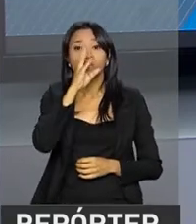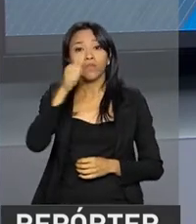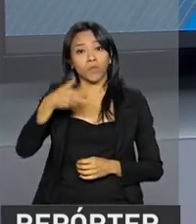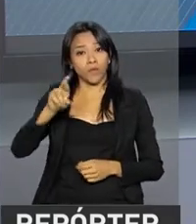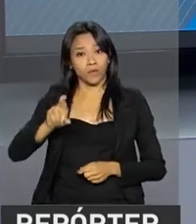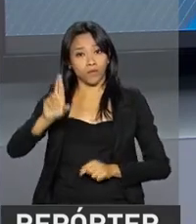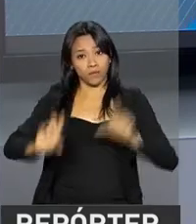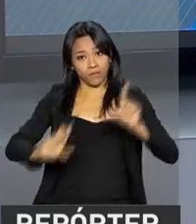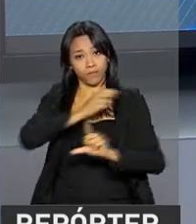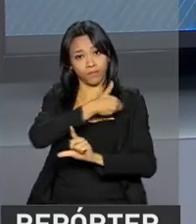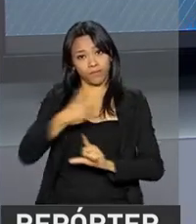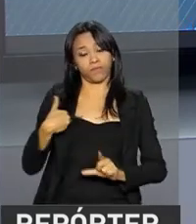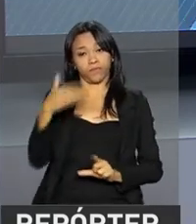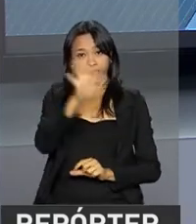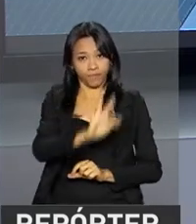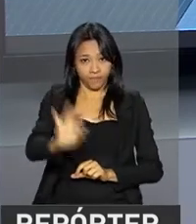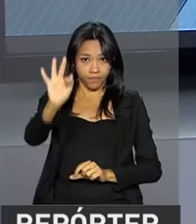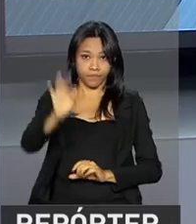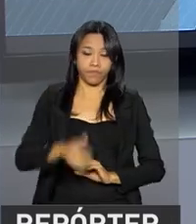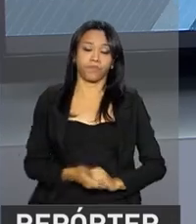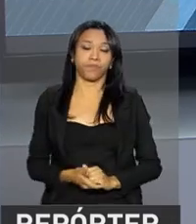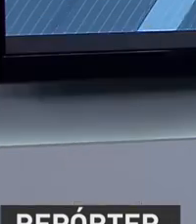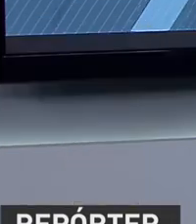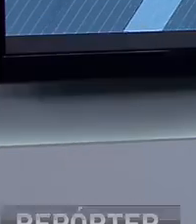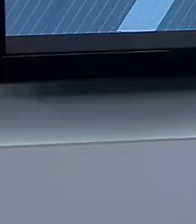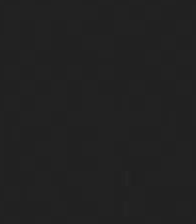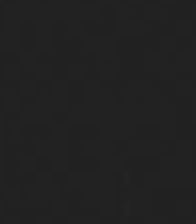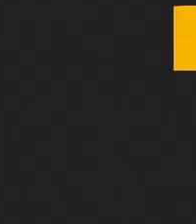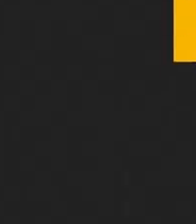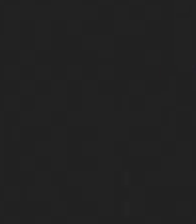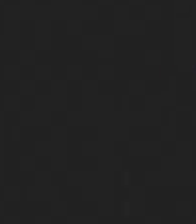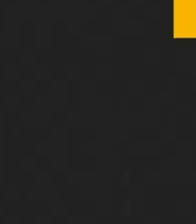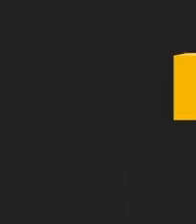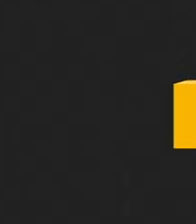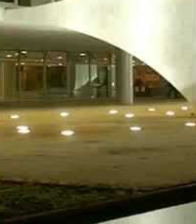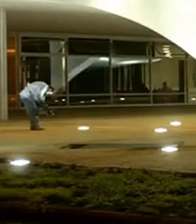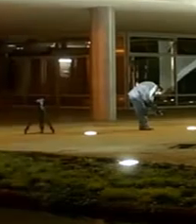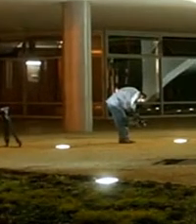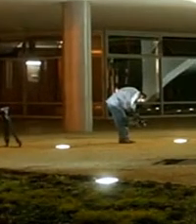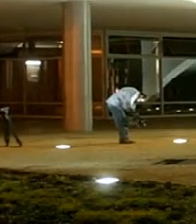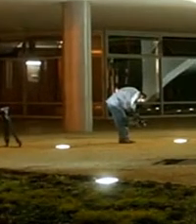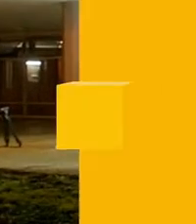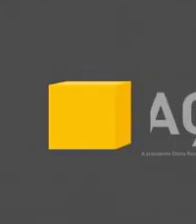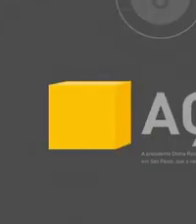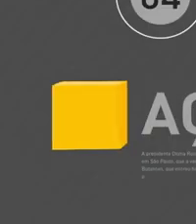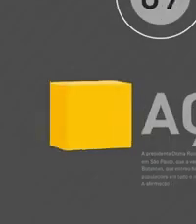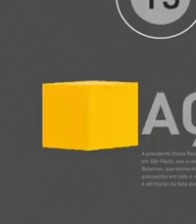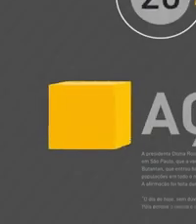gente na NBR, a TV do Governo Federal.